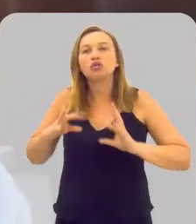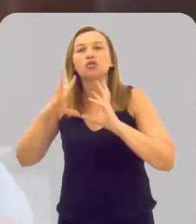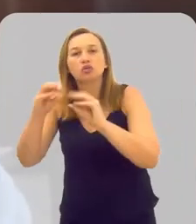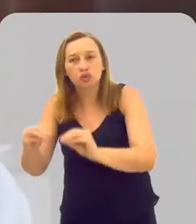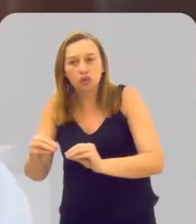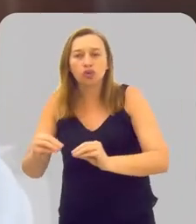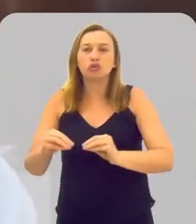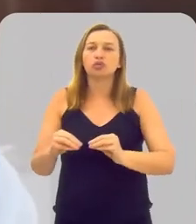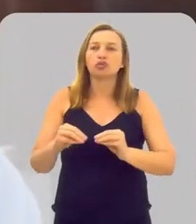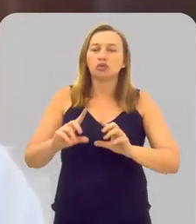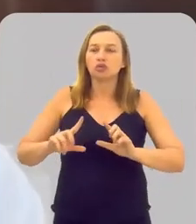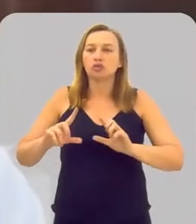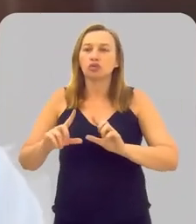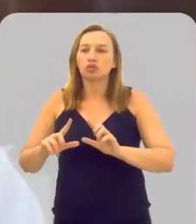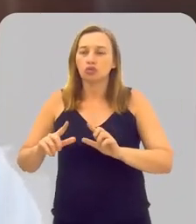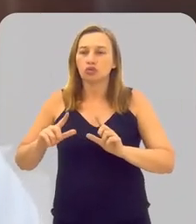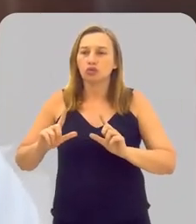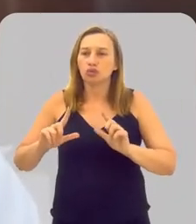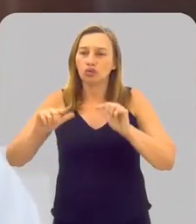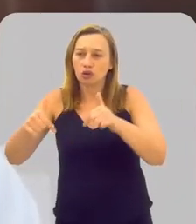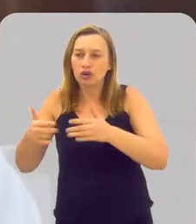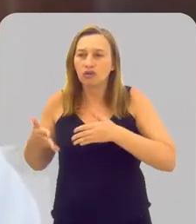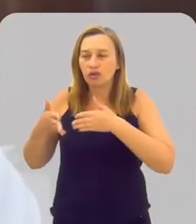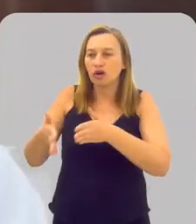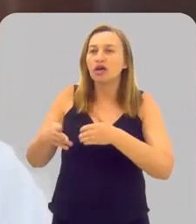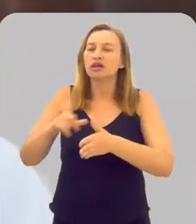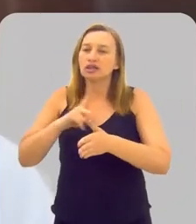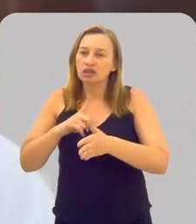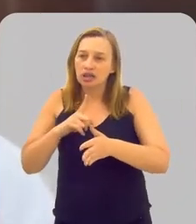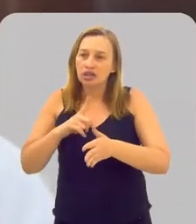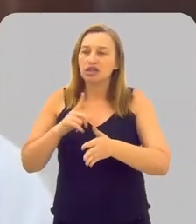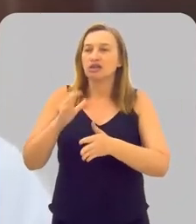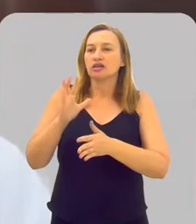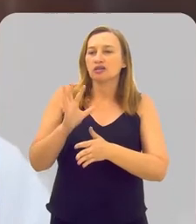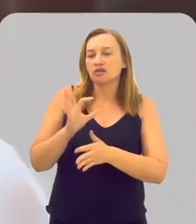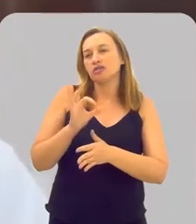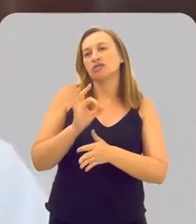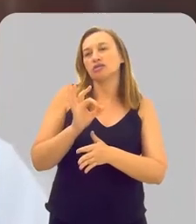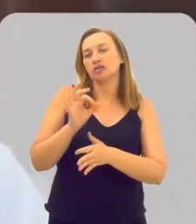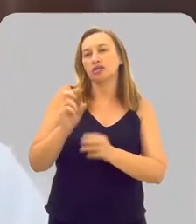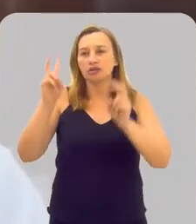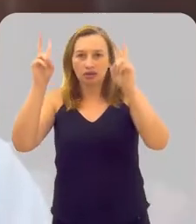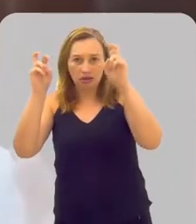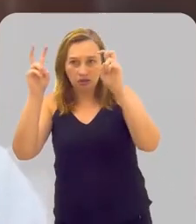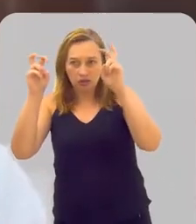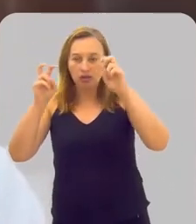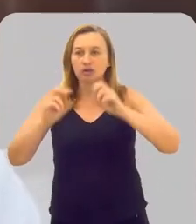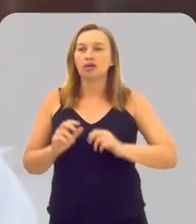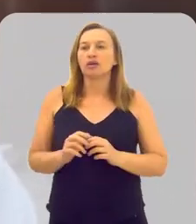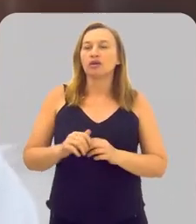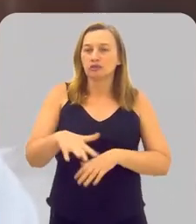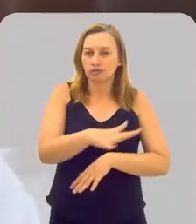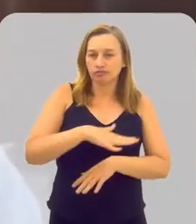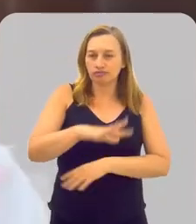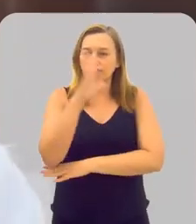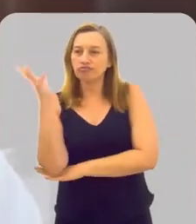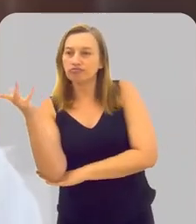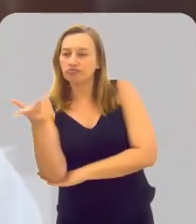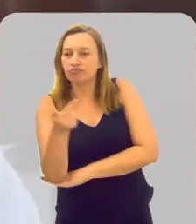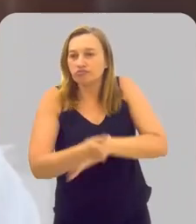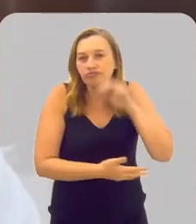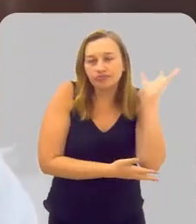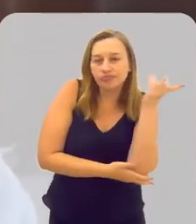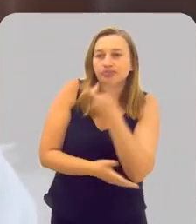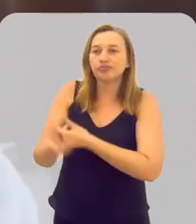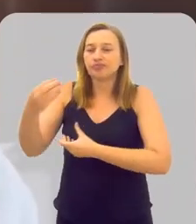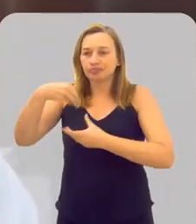estar permeando aí toda a atuação. Então, a gente tem áreas dedicadas específicas para esses assuntos. A gente tem uma